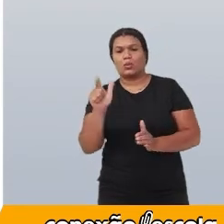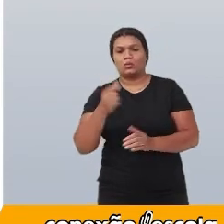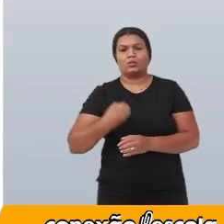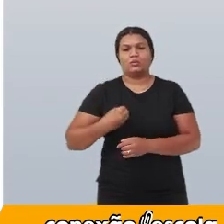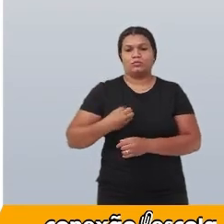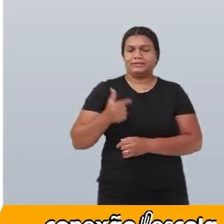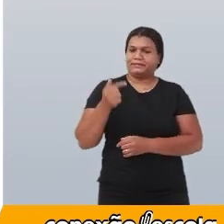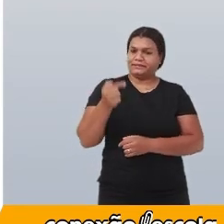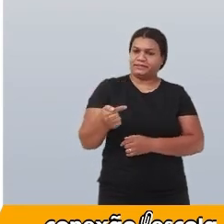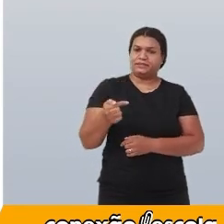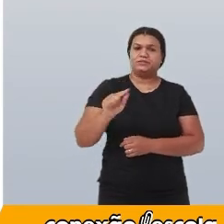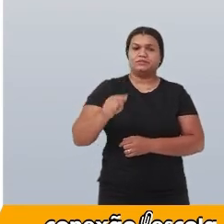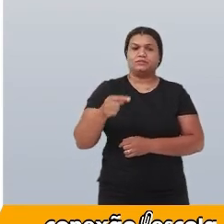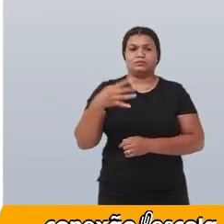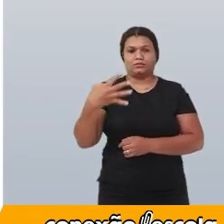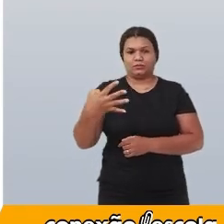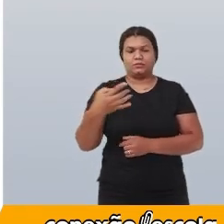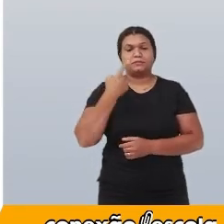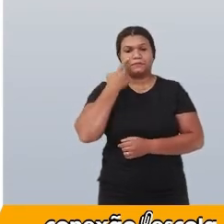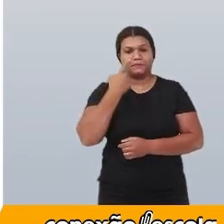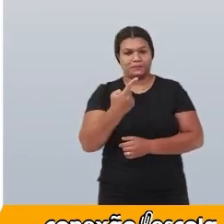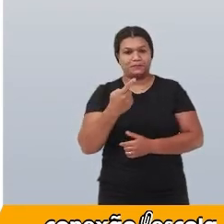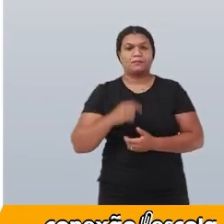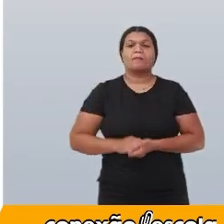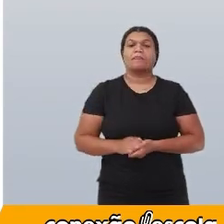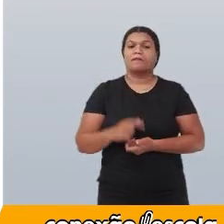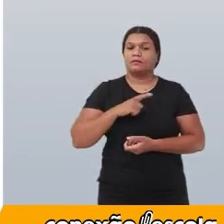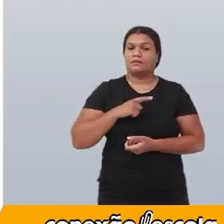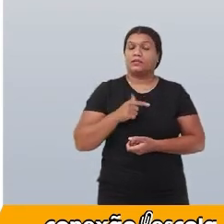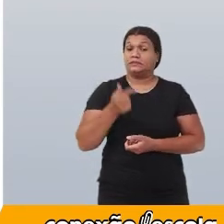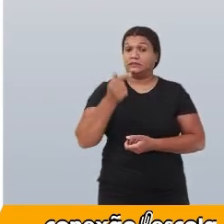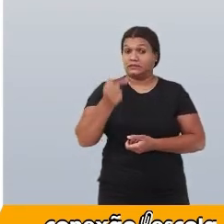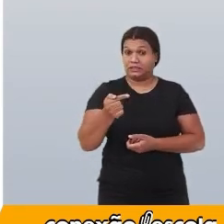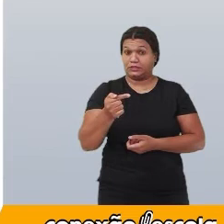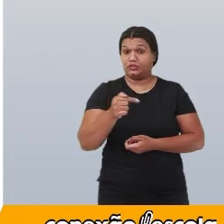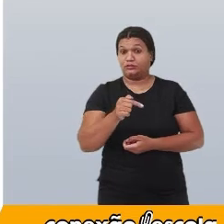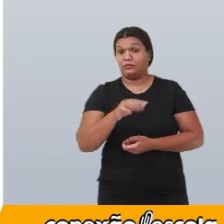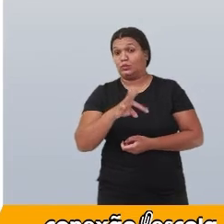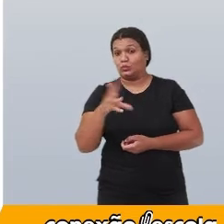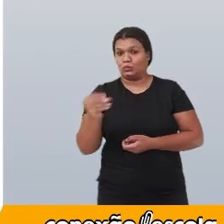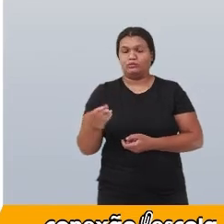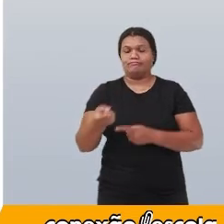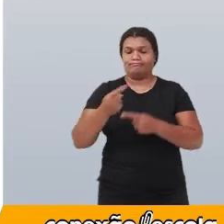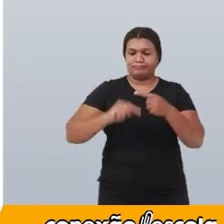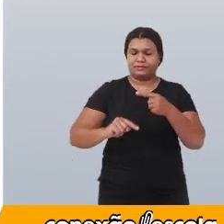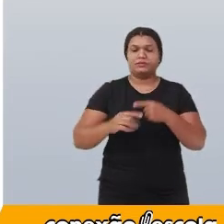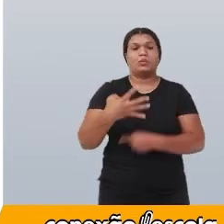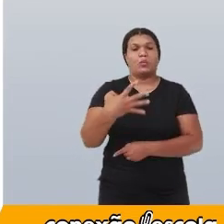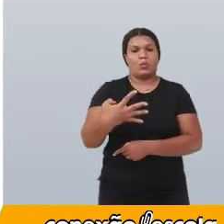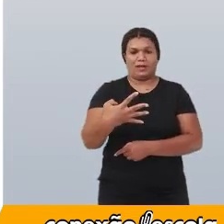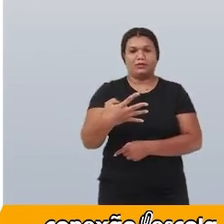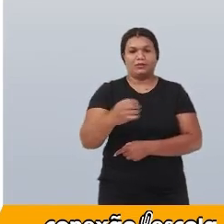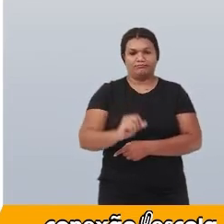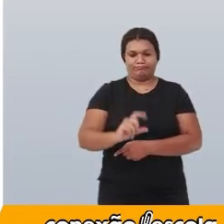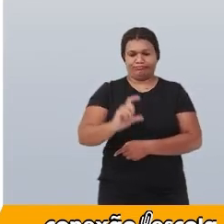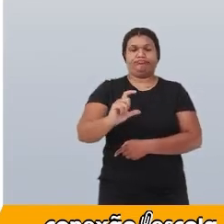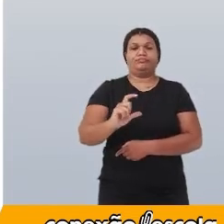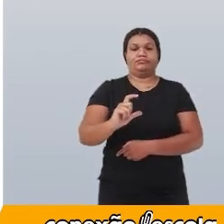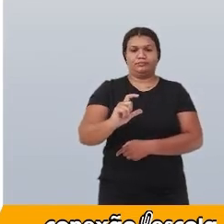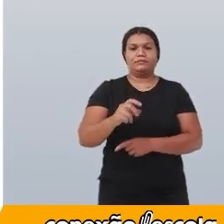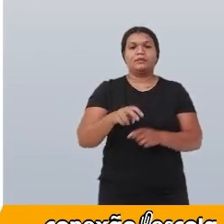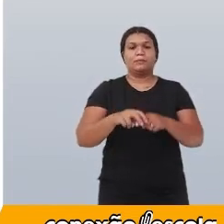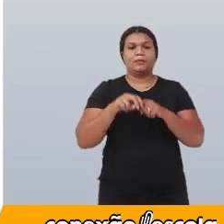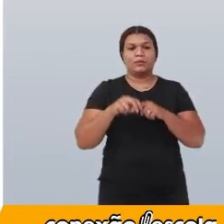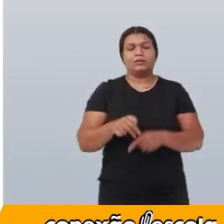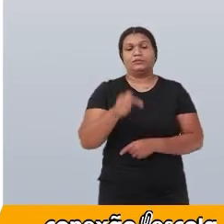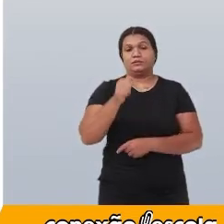número 7,4. Nós temos 7 inteiros e no número de baixo, 4 inteiros. É por isso